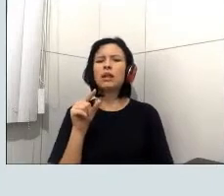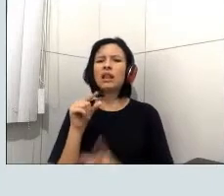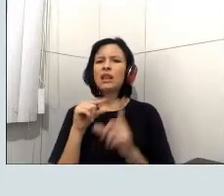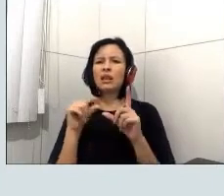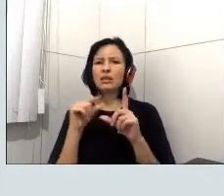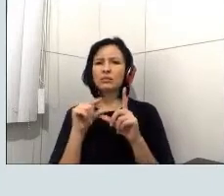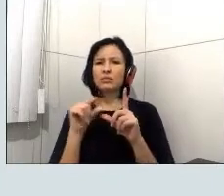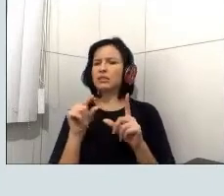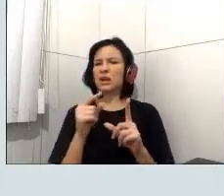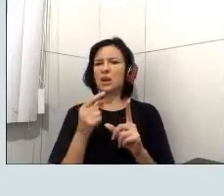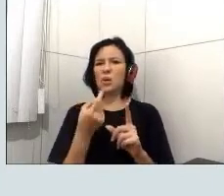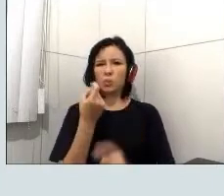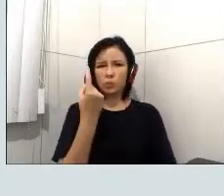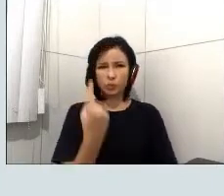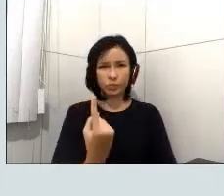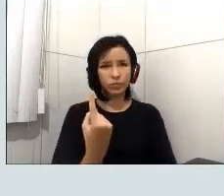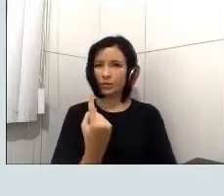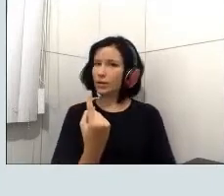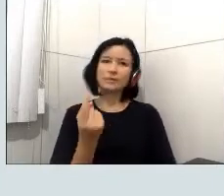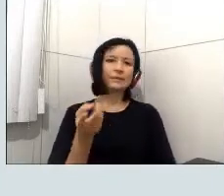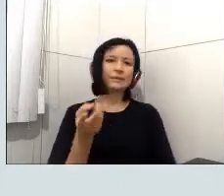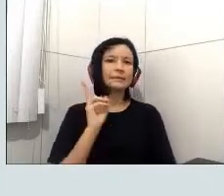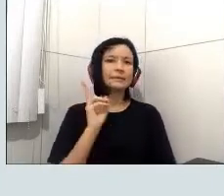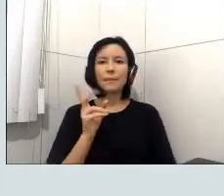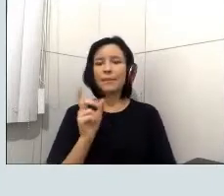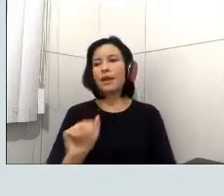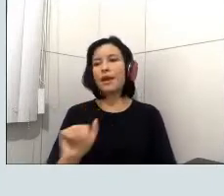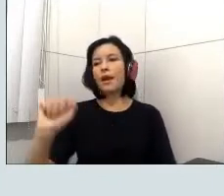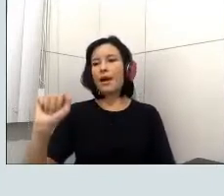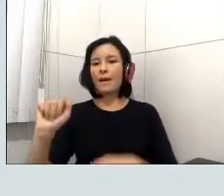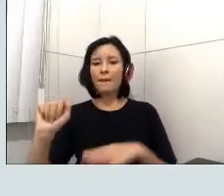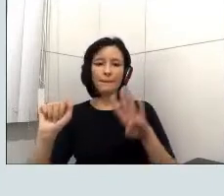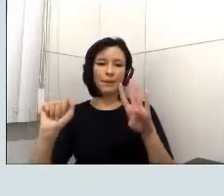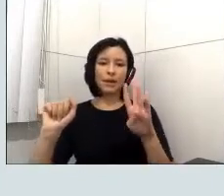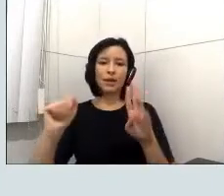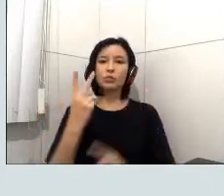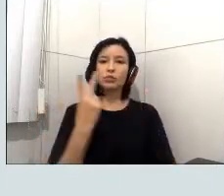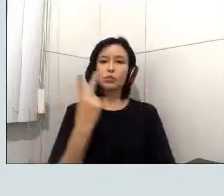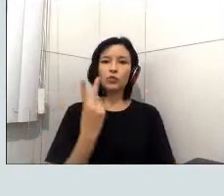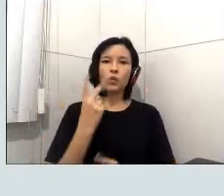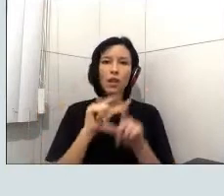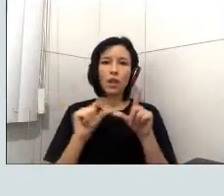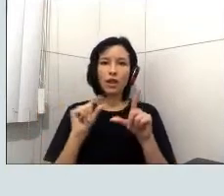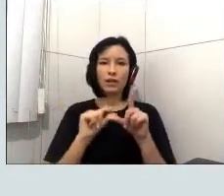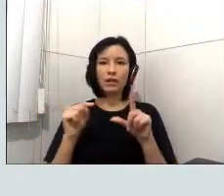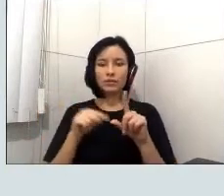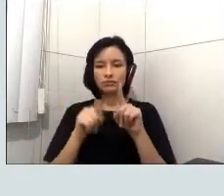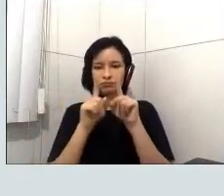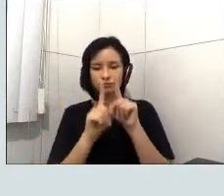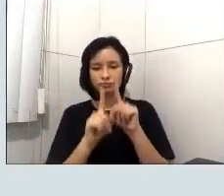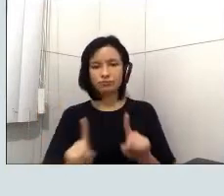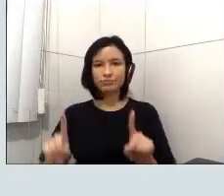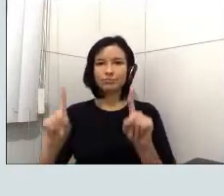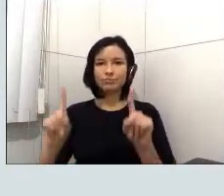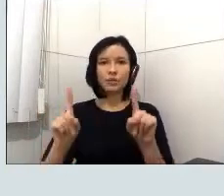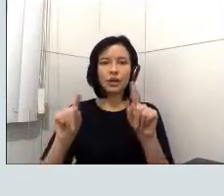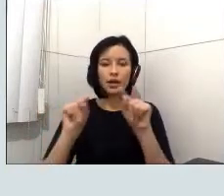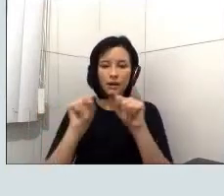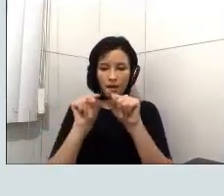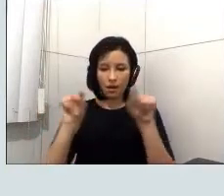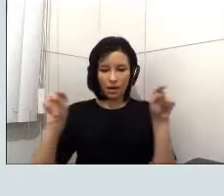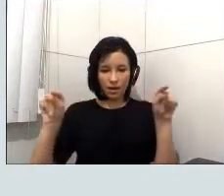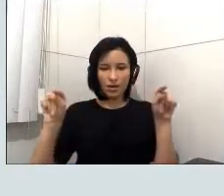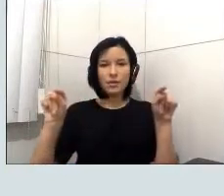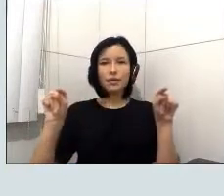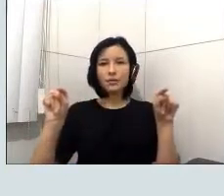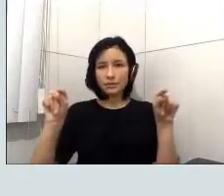duas letras sempre acompanhadas, certo? Porque ele é um segmento, ele é uma parte da reta, apenas